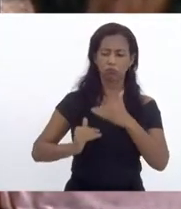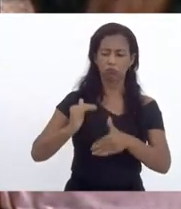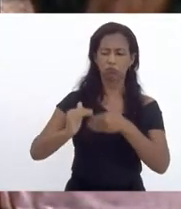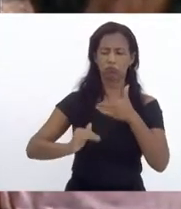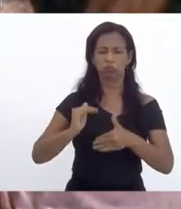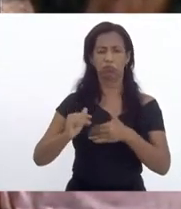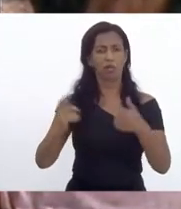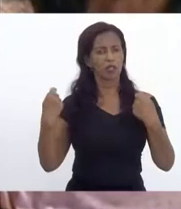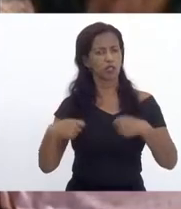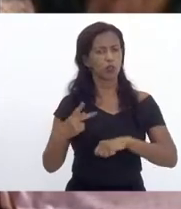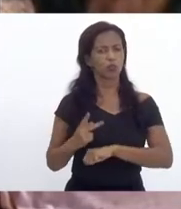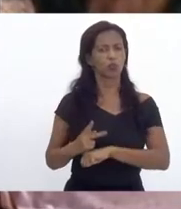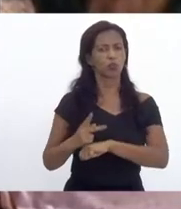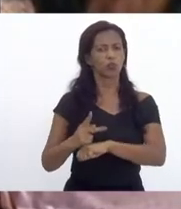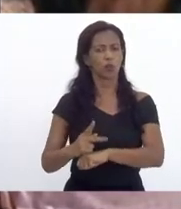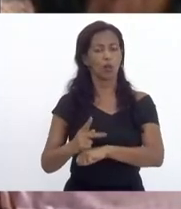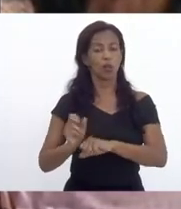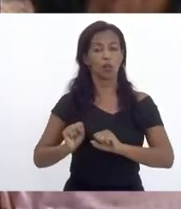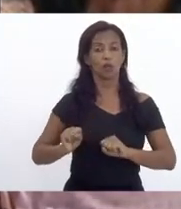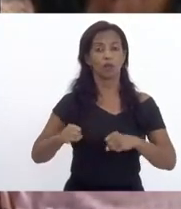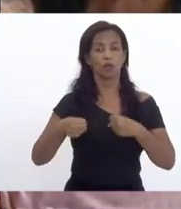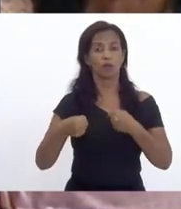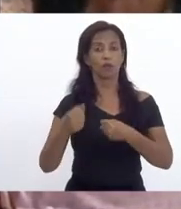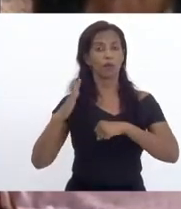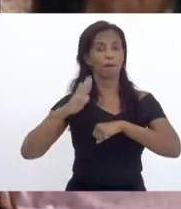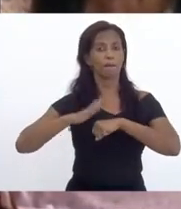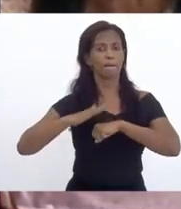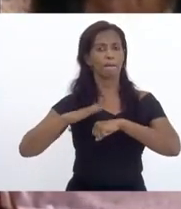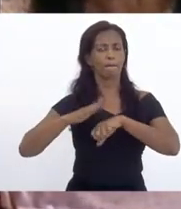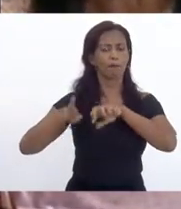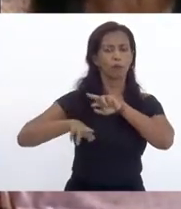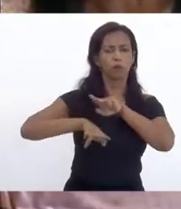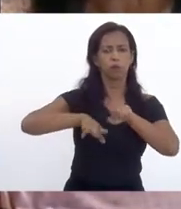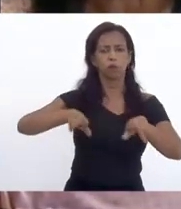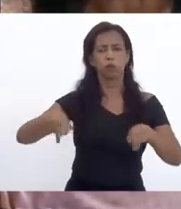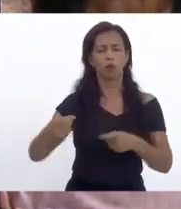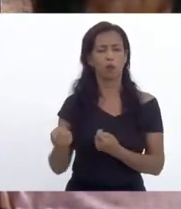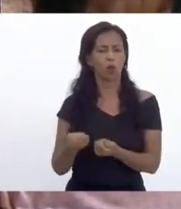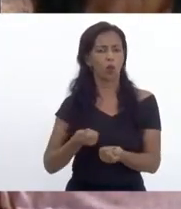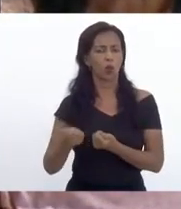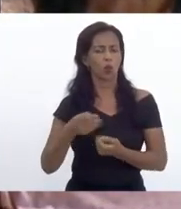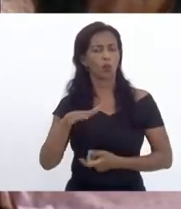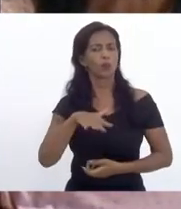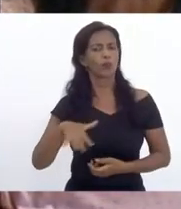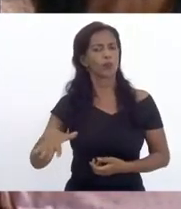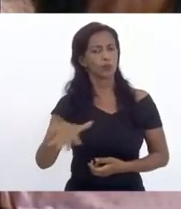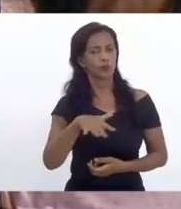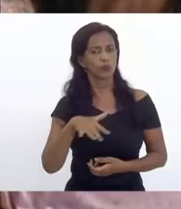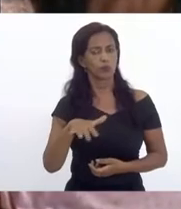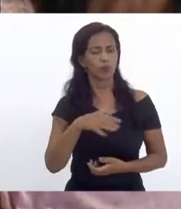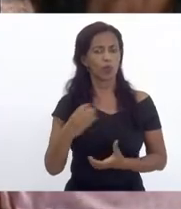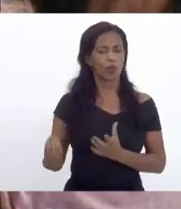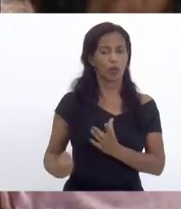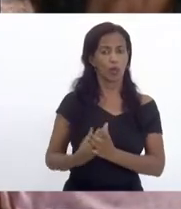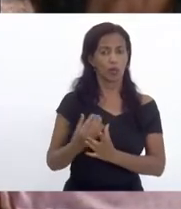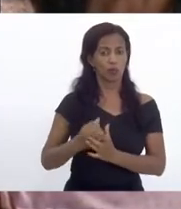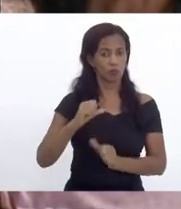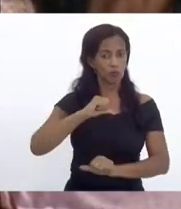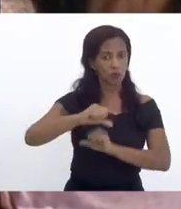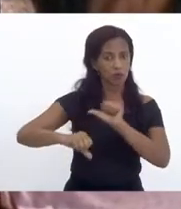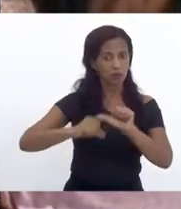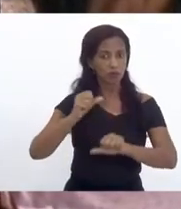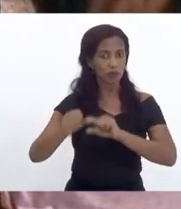que a gente tanto busca, reforçando ainda mais a diversificação econômica regional, ativamente